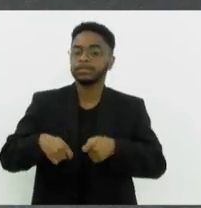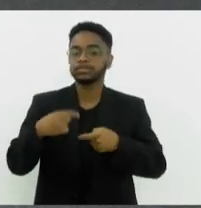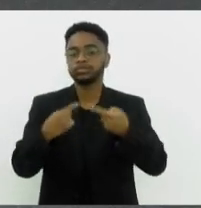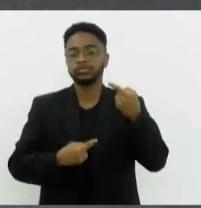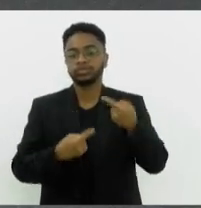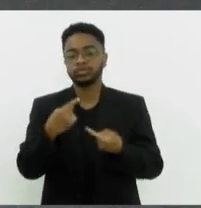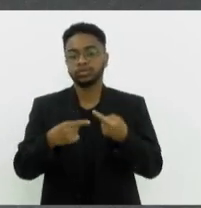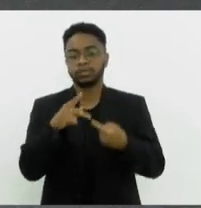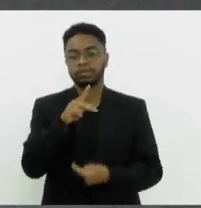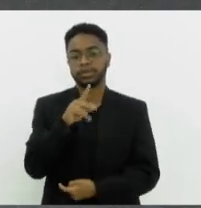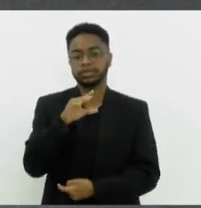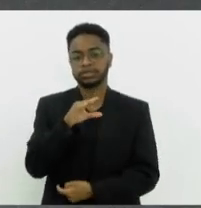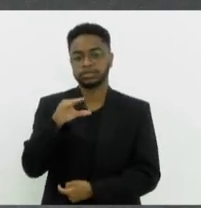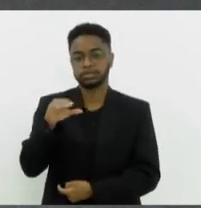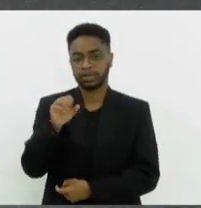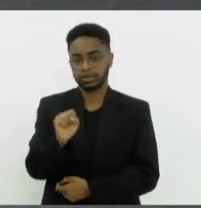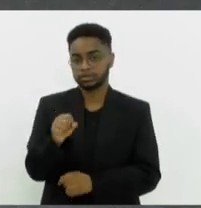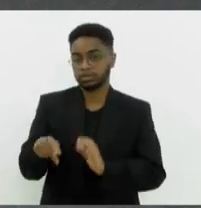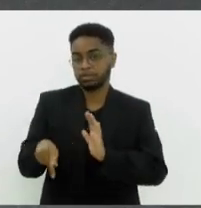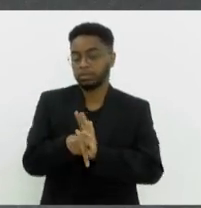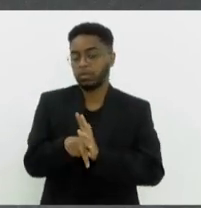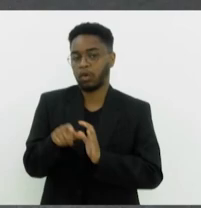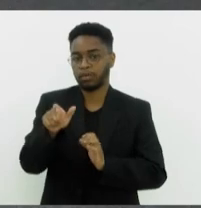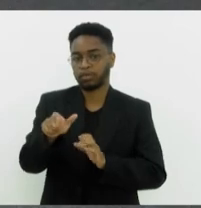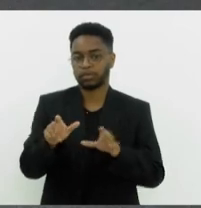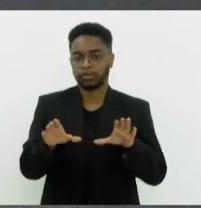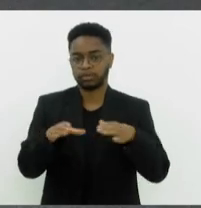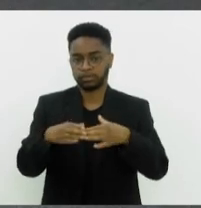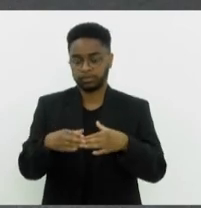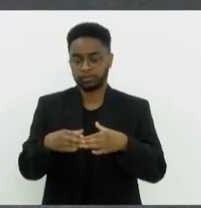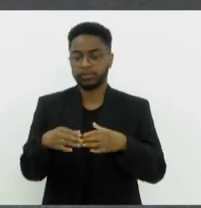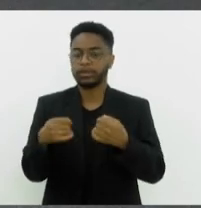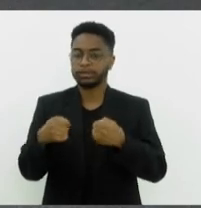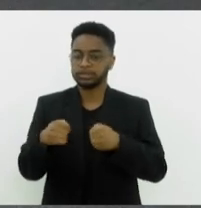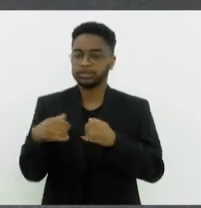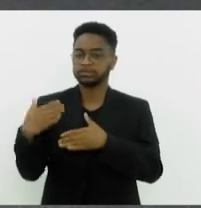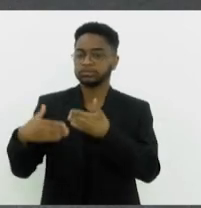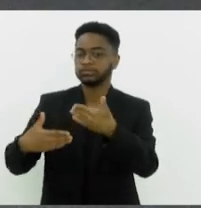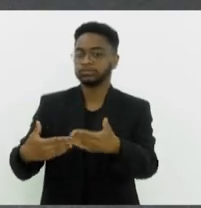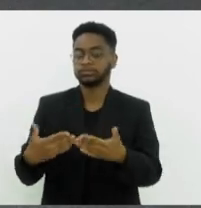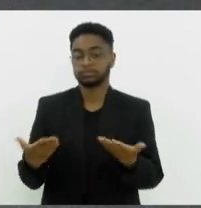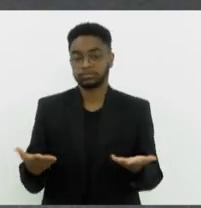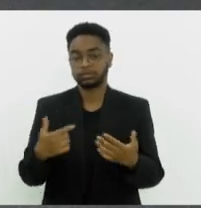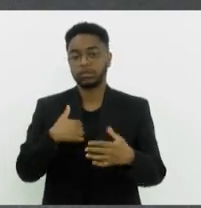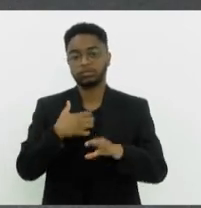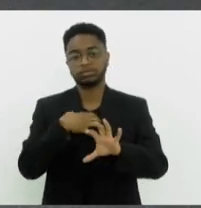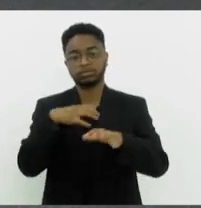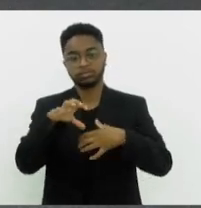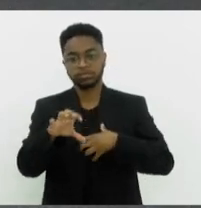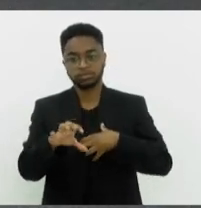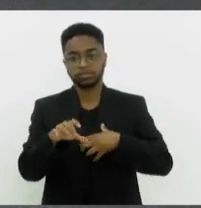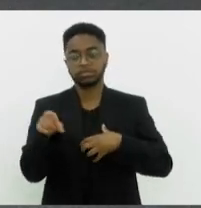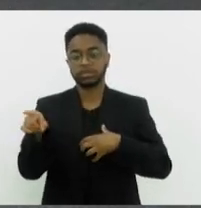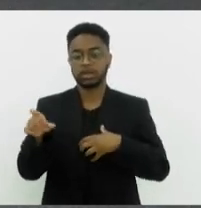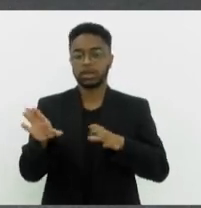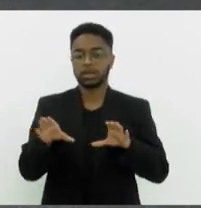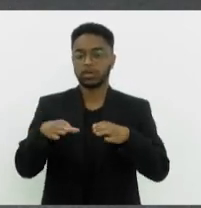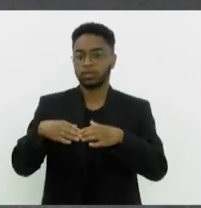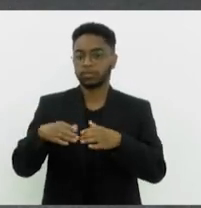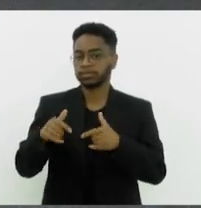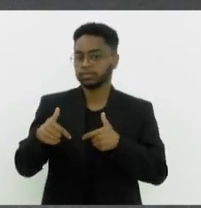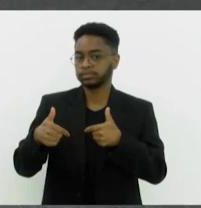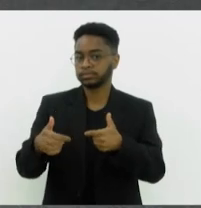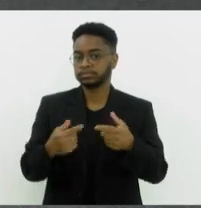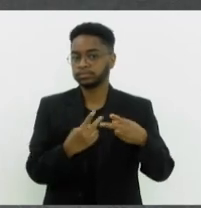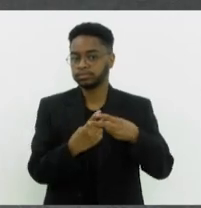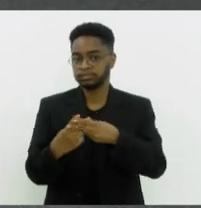discutir o seu PCCS próprio, que precisa ir para frente. Então, minha solidariedade aos agentes de execução penal, contem com a